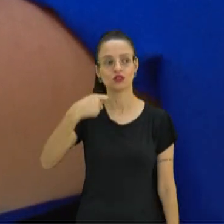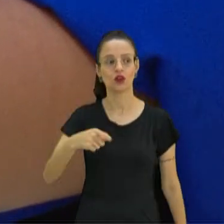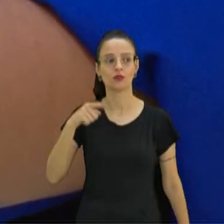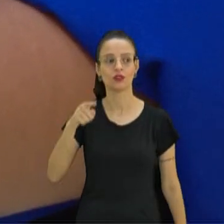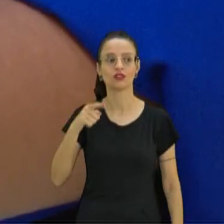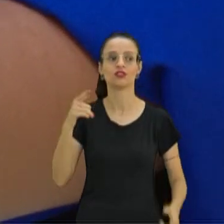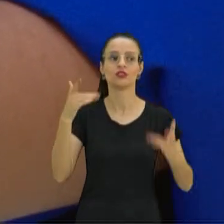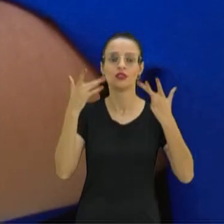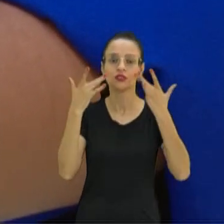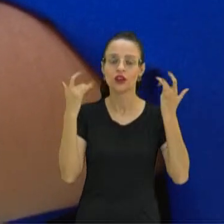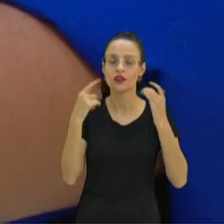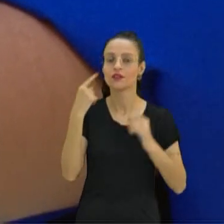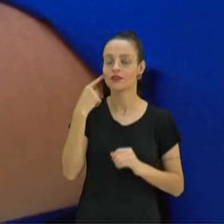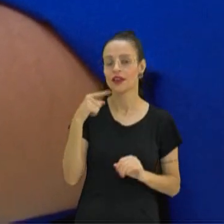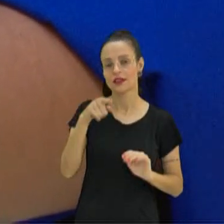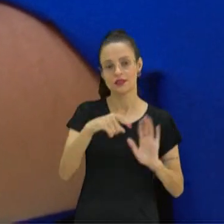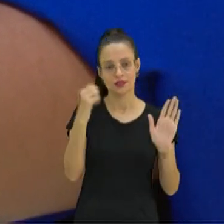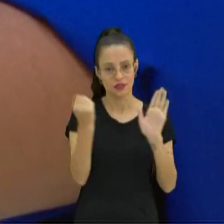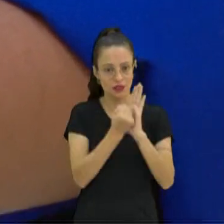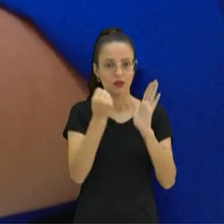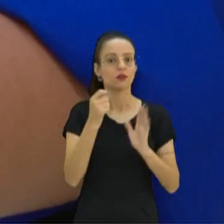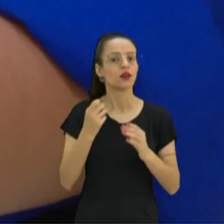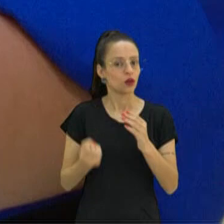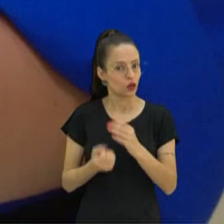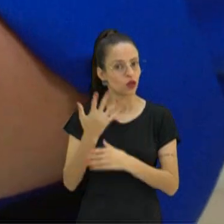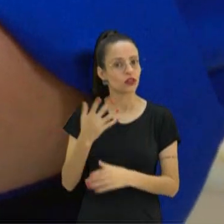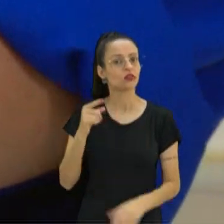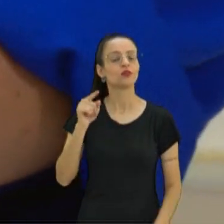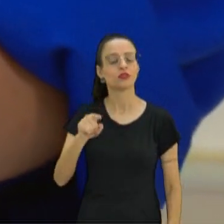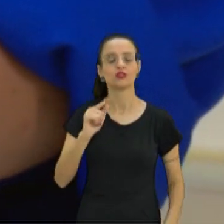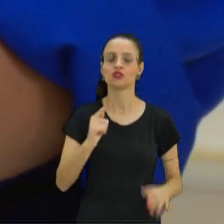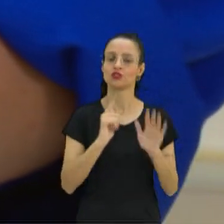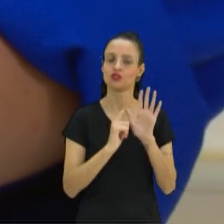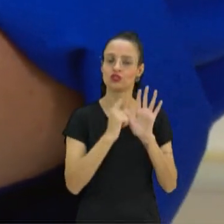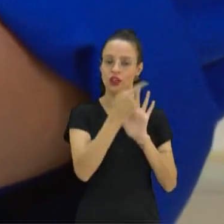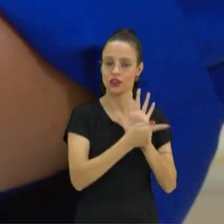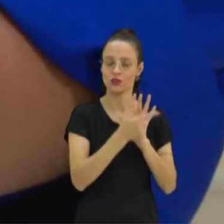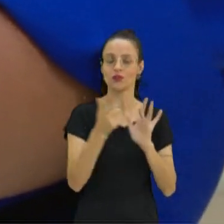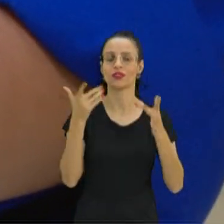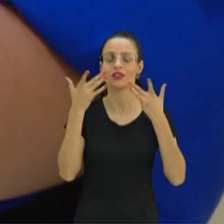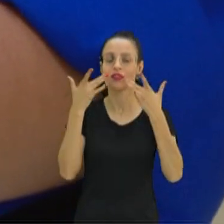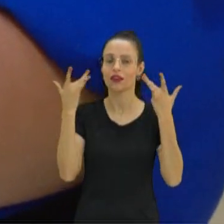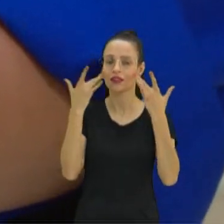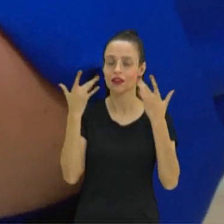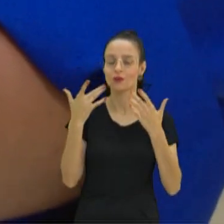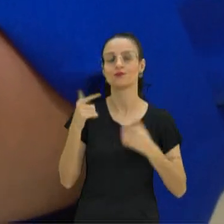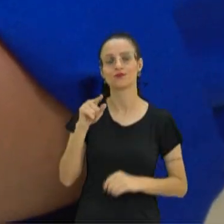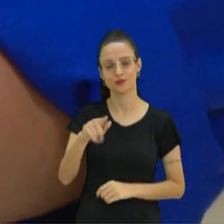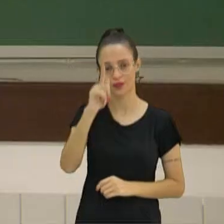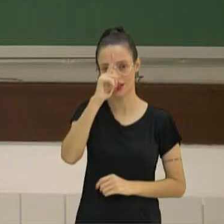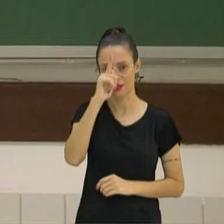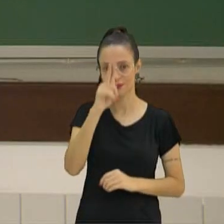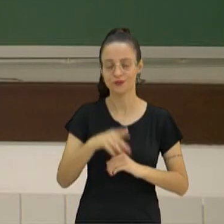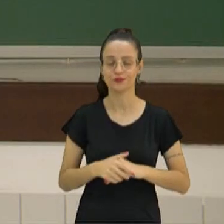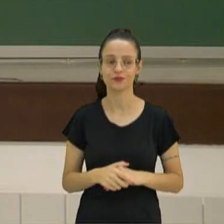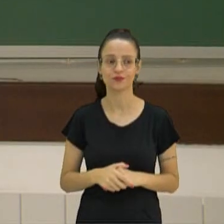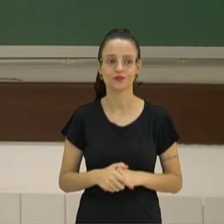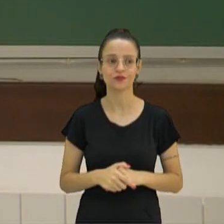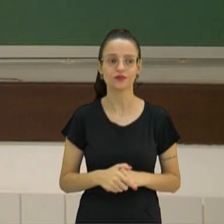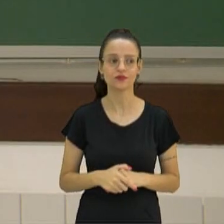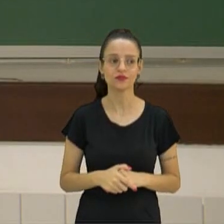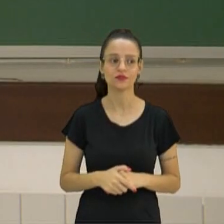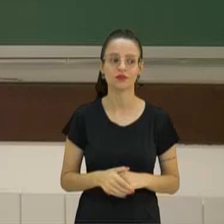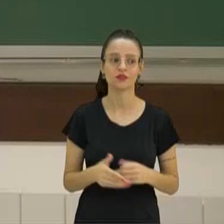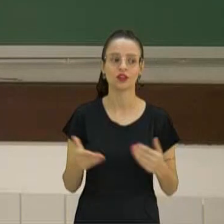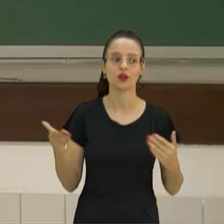aí a gente vê esse símbolo, ele tem origem bem ali, nos gêneros teatrais do teatro grego, certo? E, pessoal, hoje